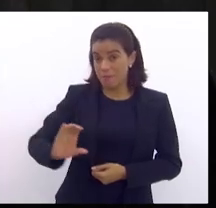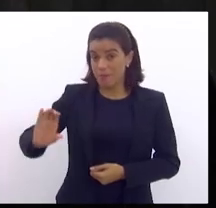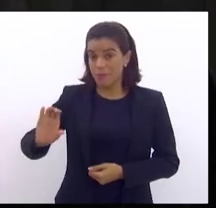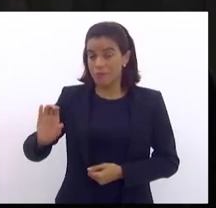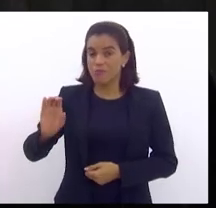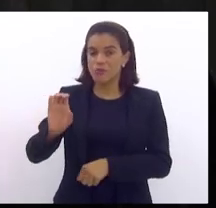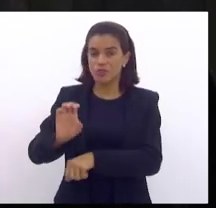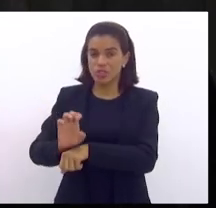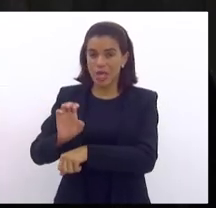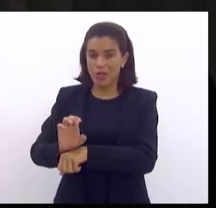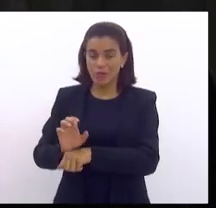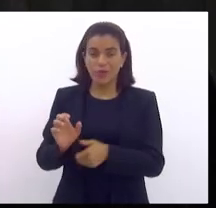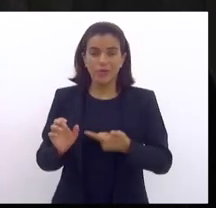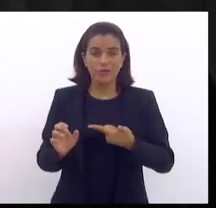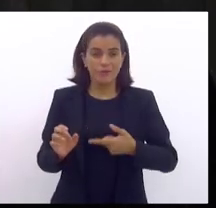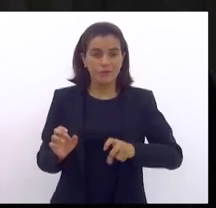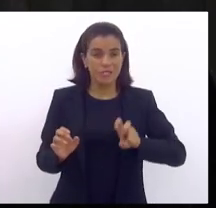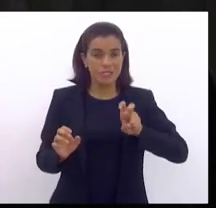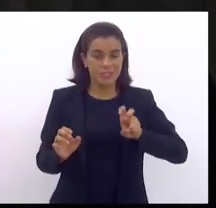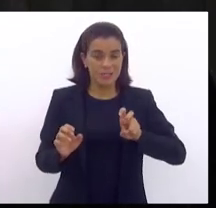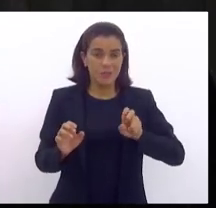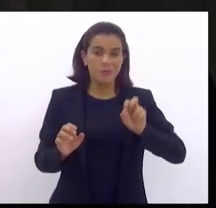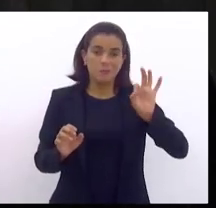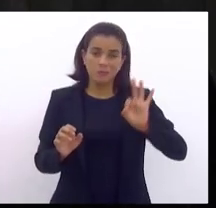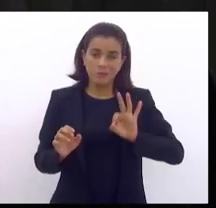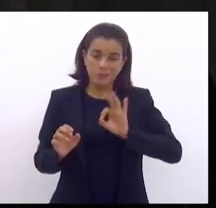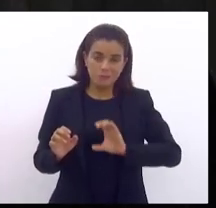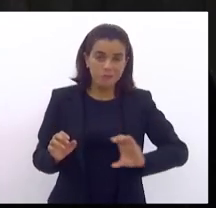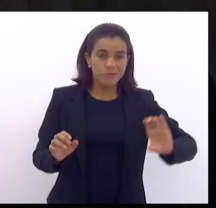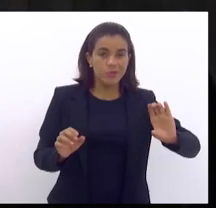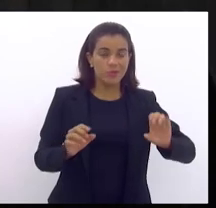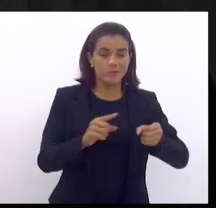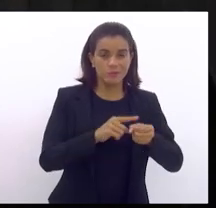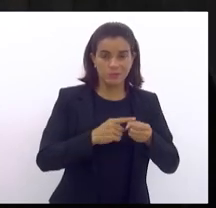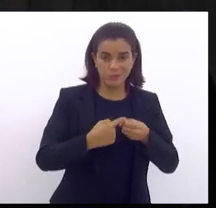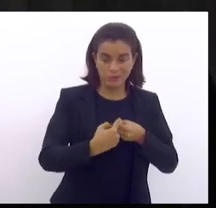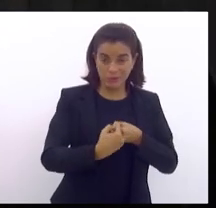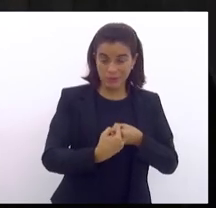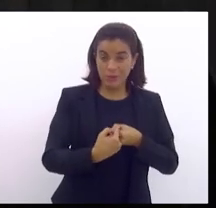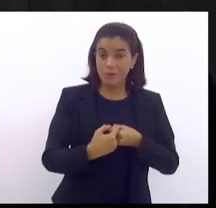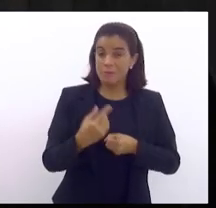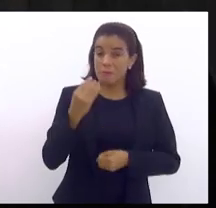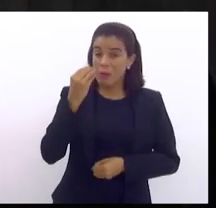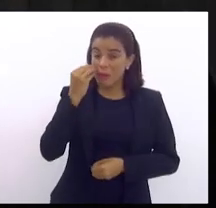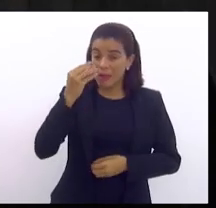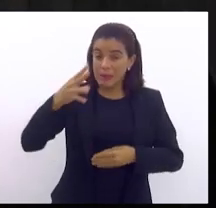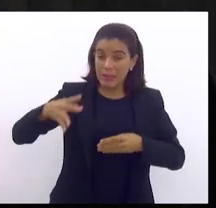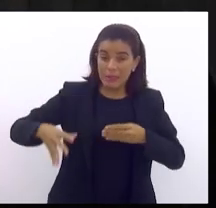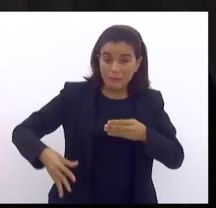e 25% para os municípios. Isso para recompor